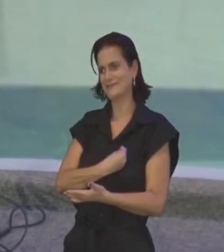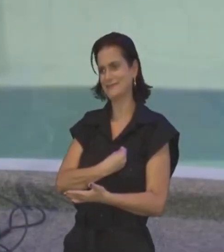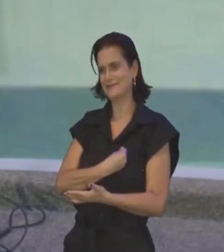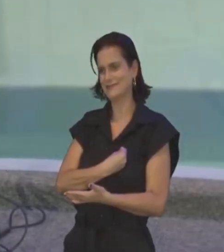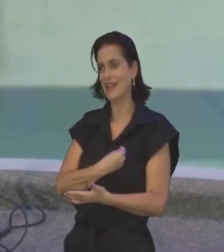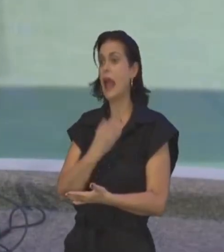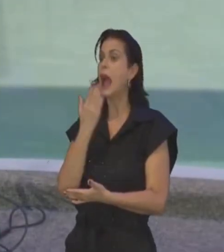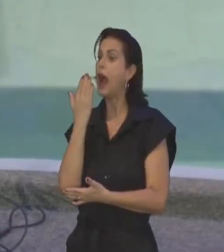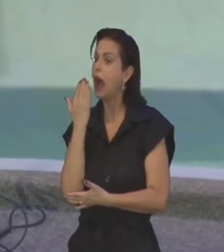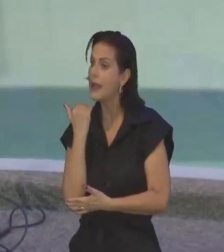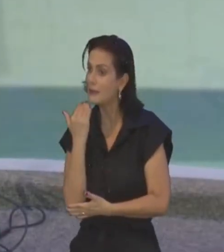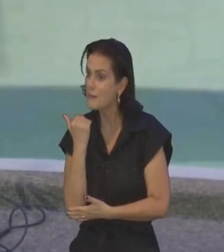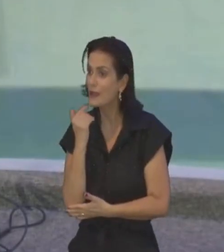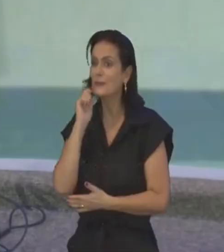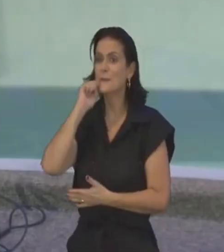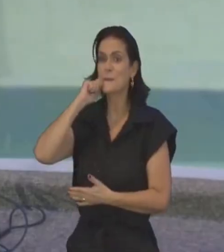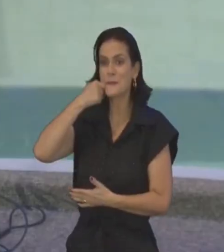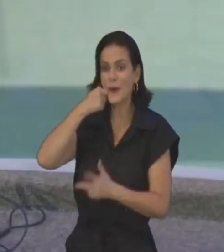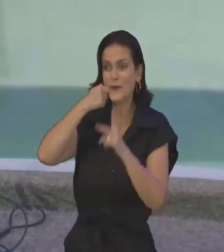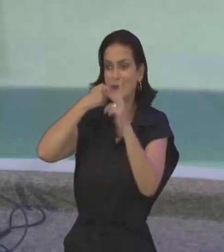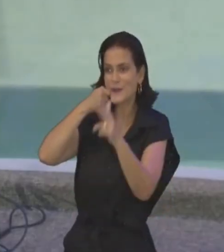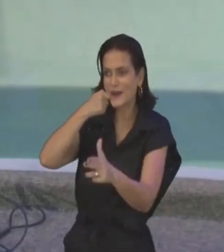é alimento, Ele é pão.